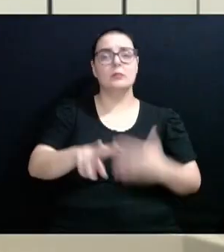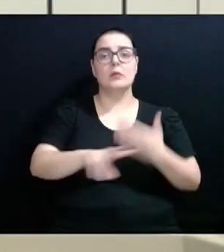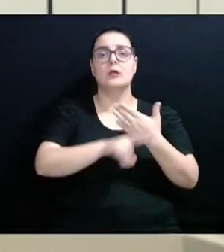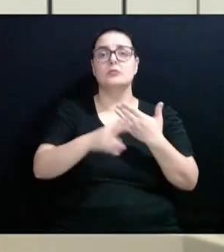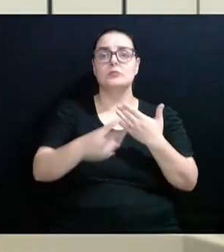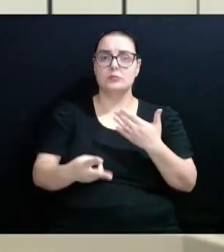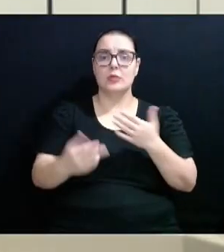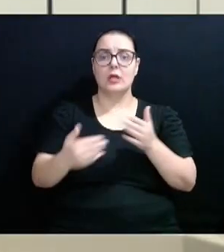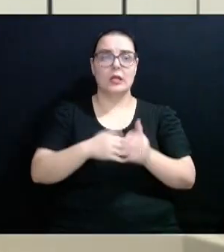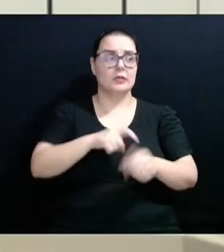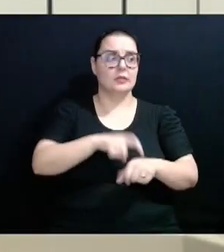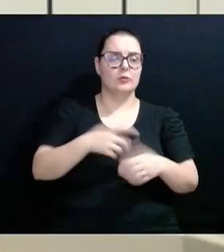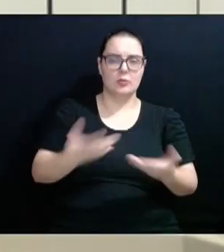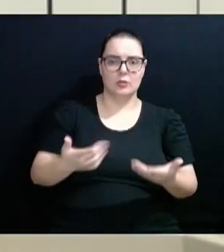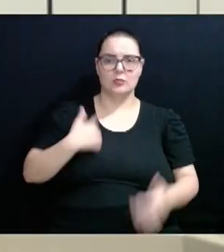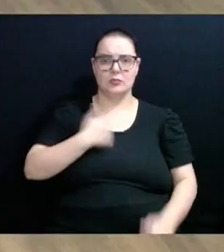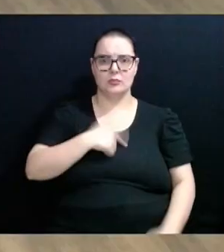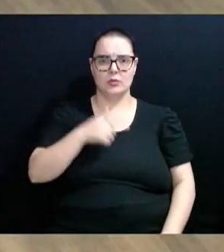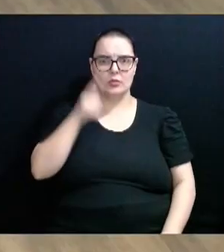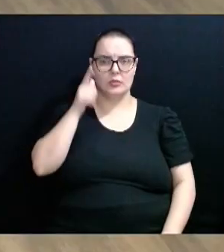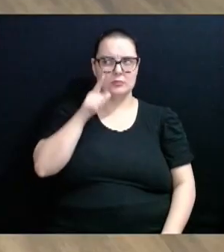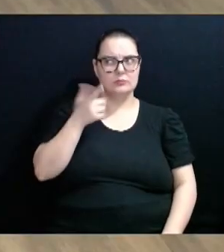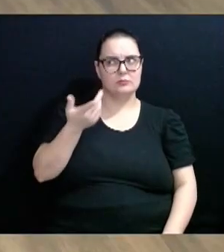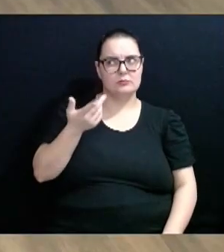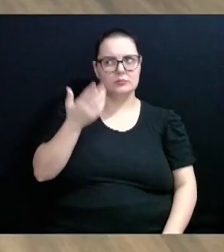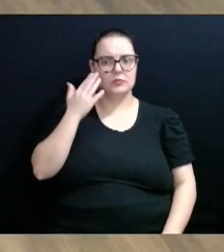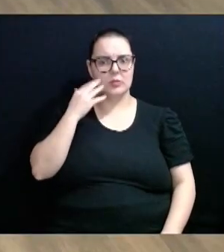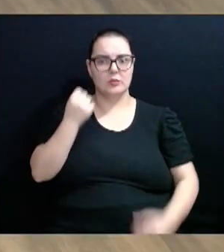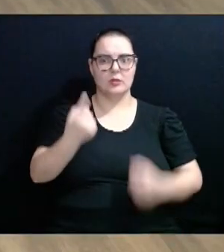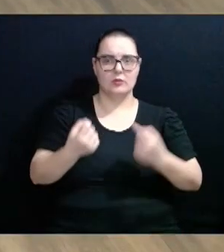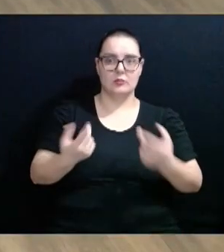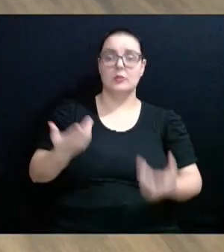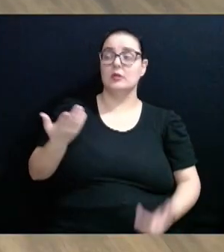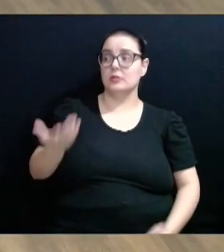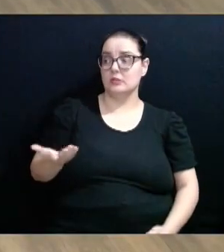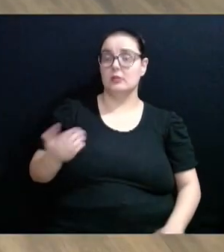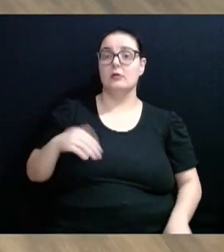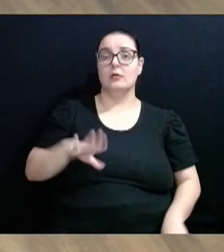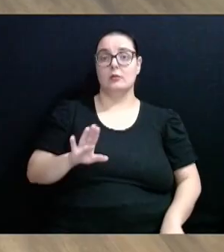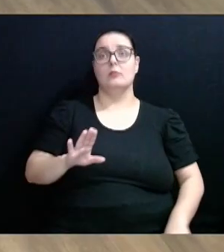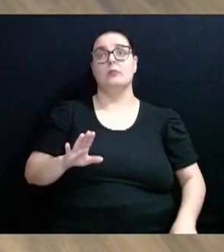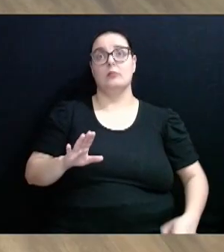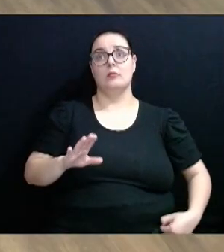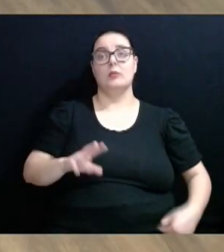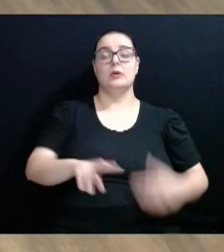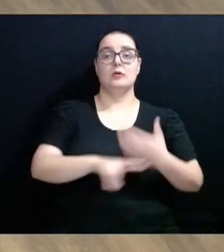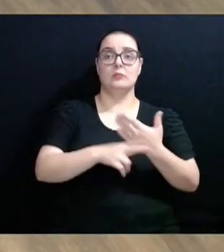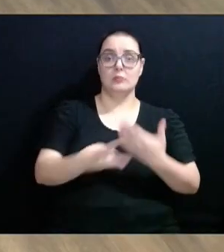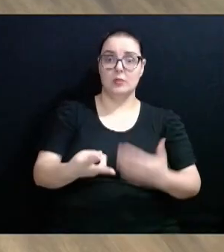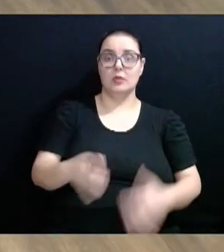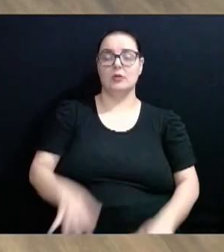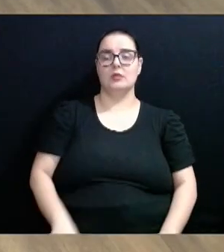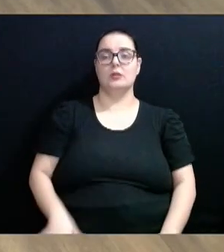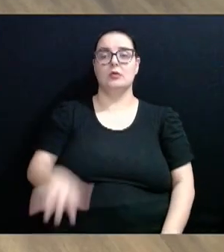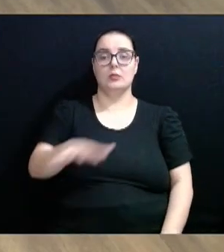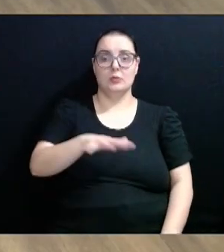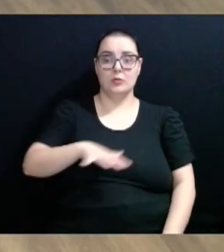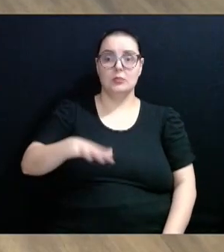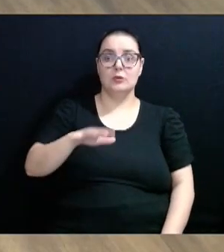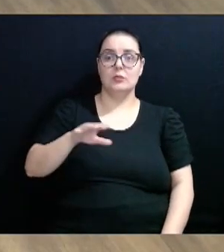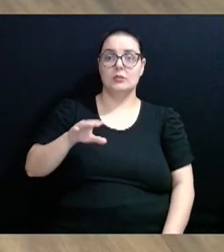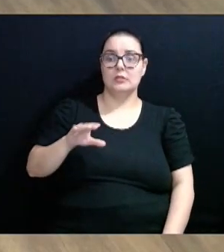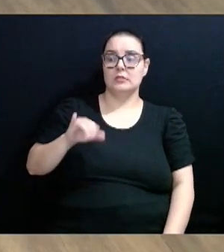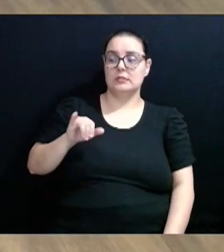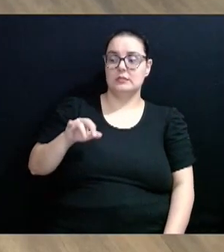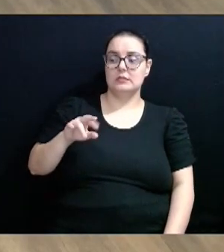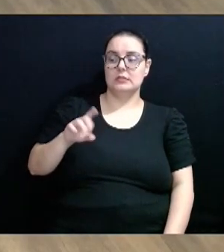momento? A gente consegue mencionar alguns? Consegue. Os setores que são mais impactados, exatamente o setor siderúrgico, né, é um